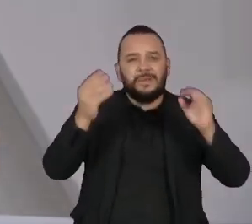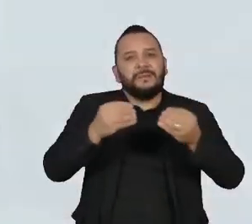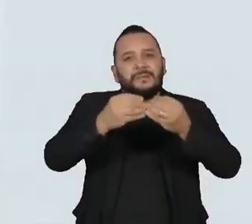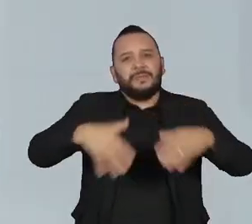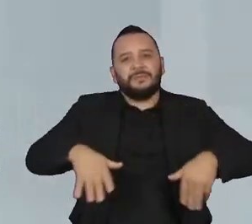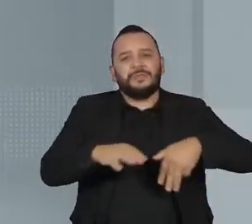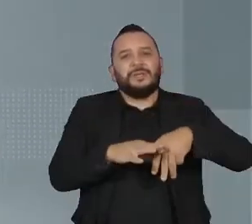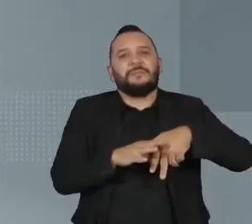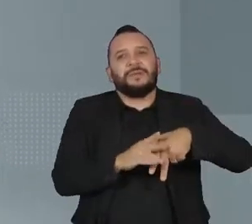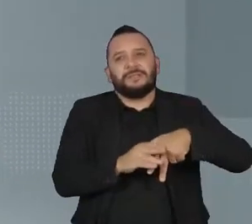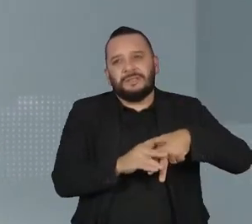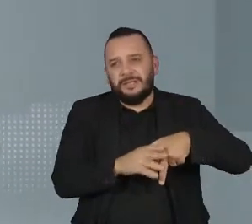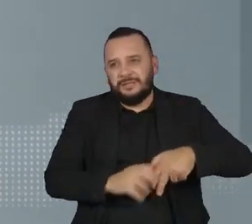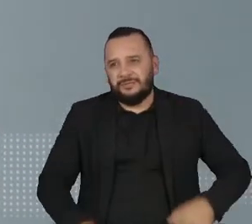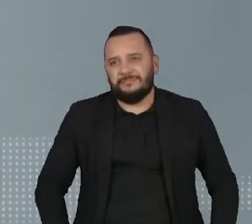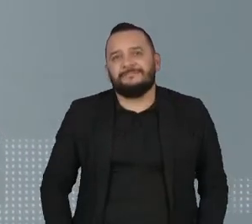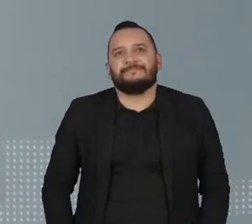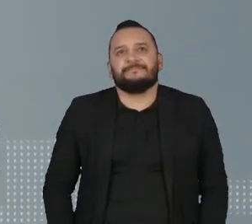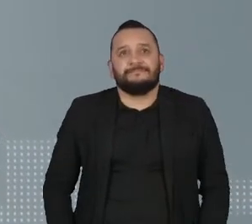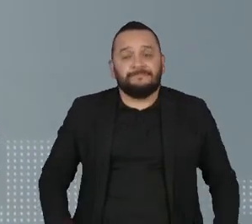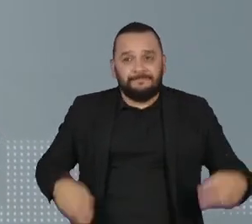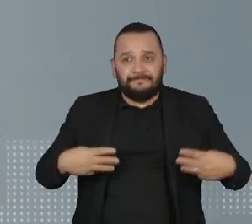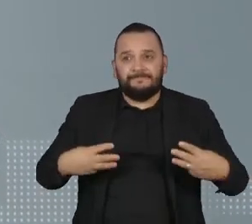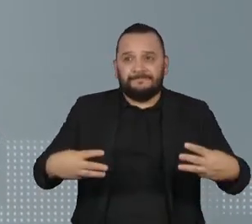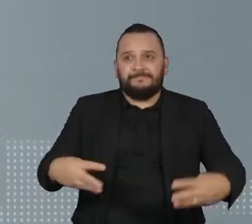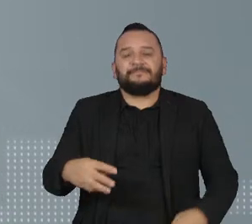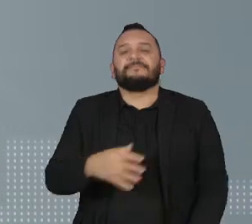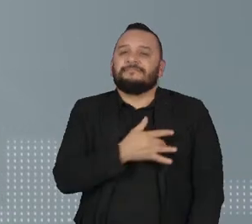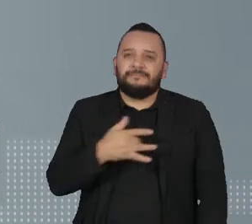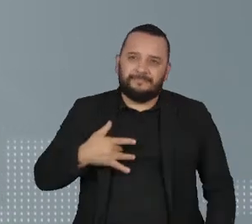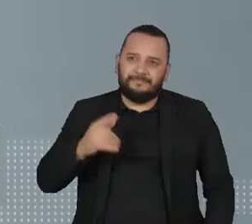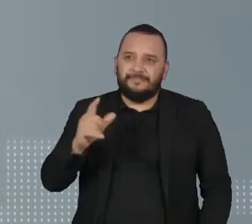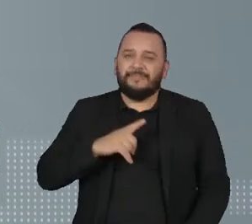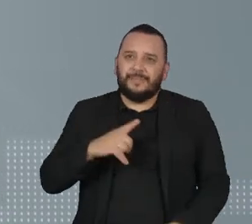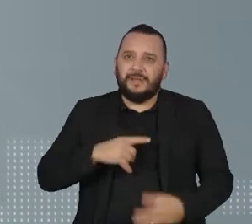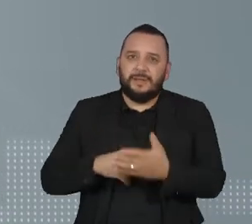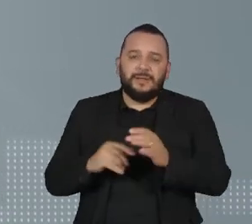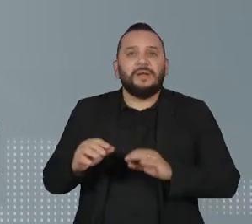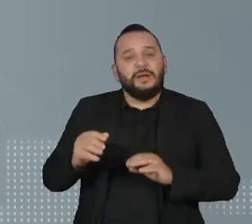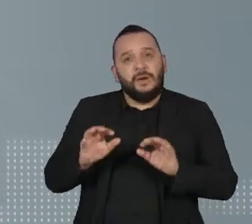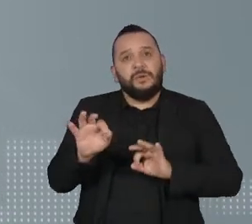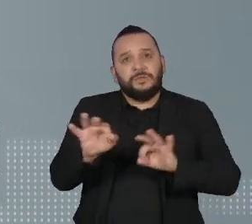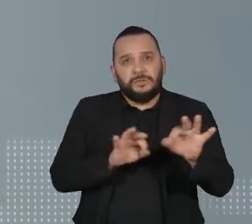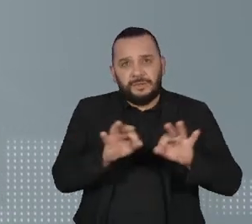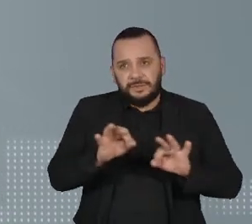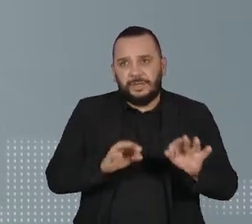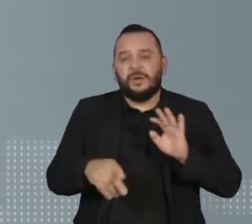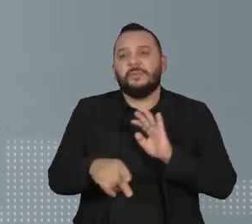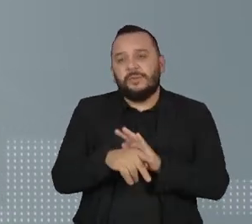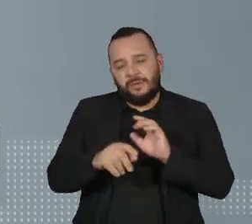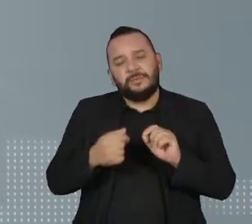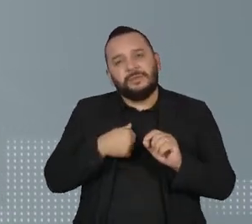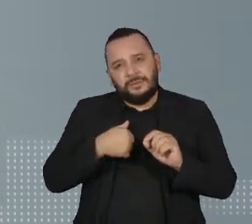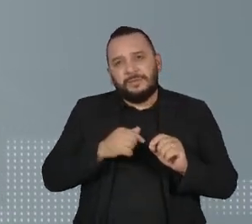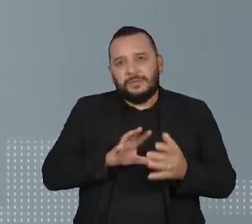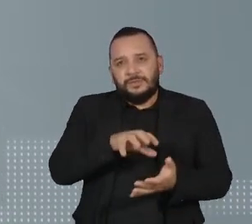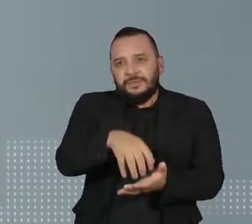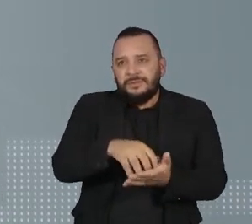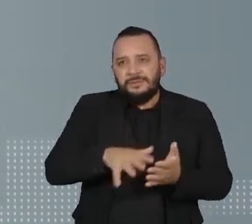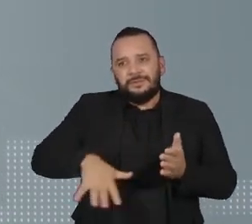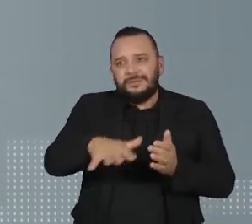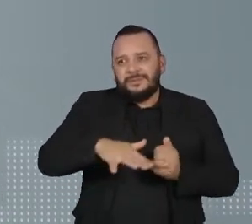pacientes segundo o Ministério da Saúde o guia é baseado numa publicação da organização pan-americana de saúde atende à necessidades do